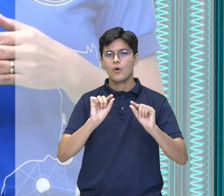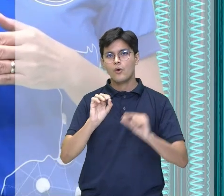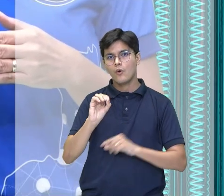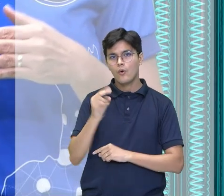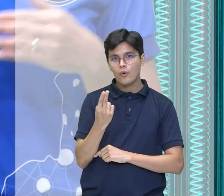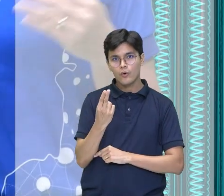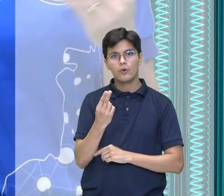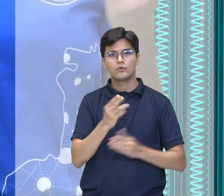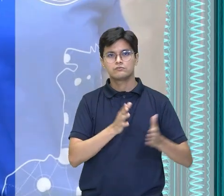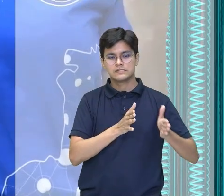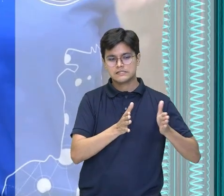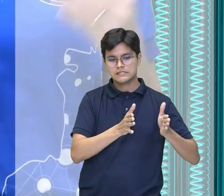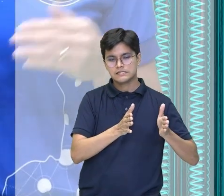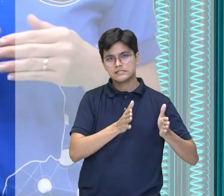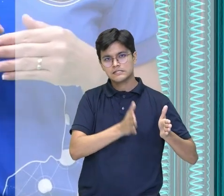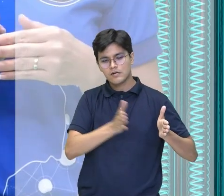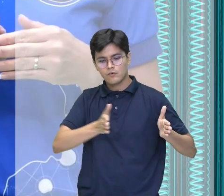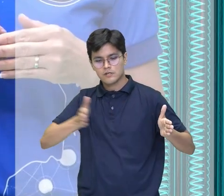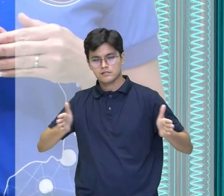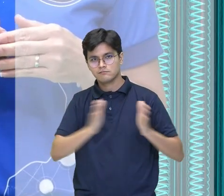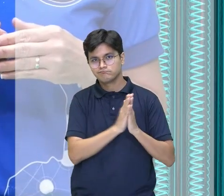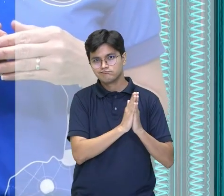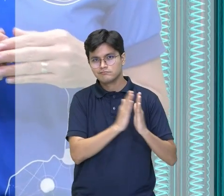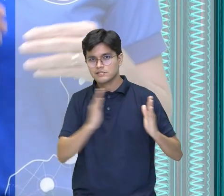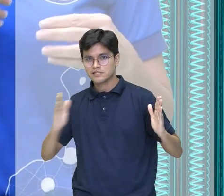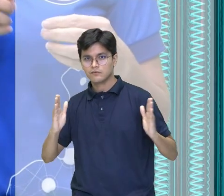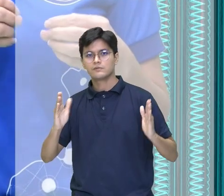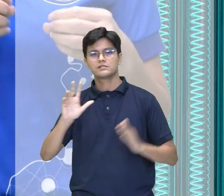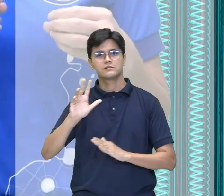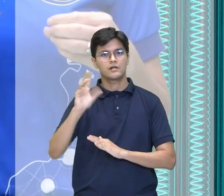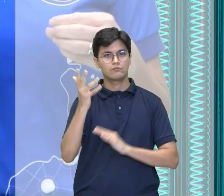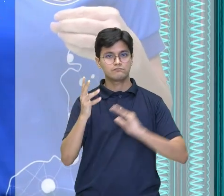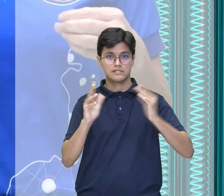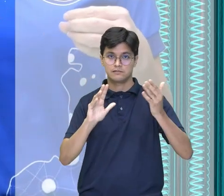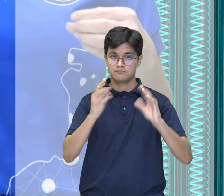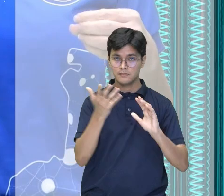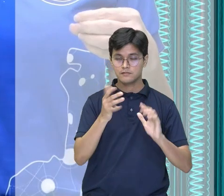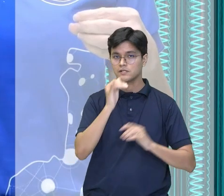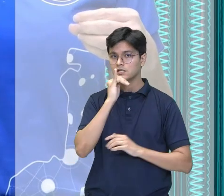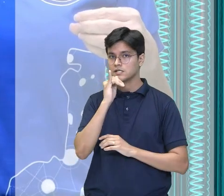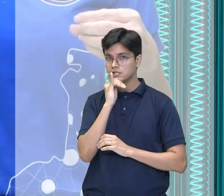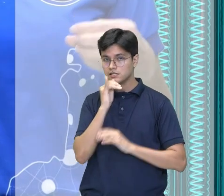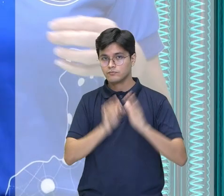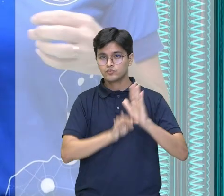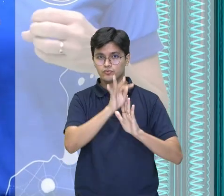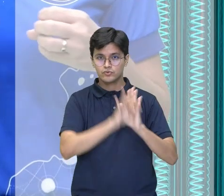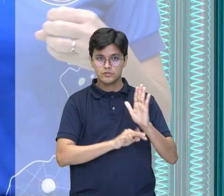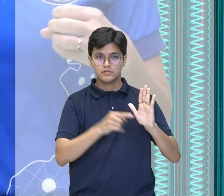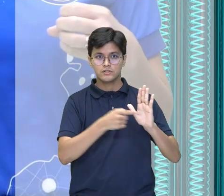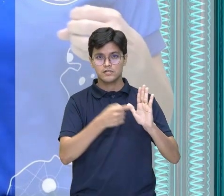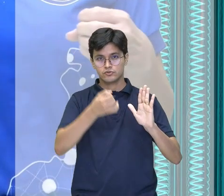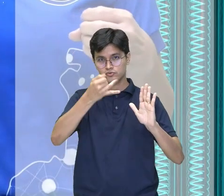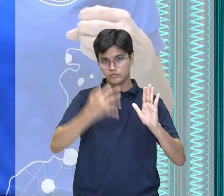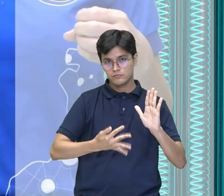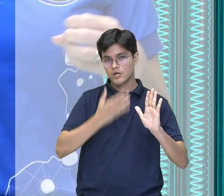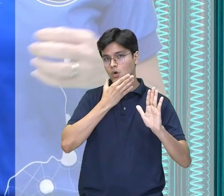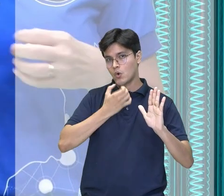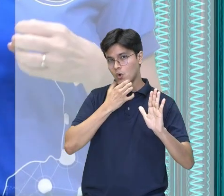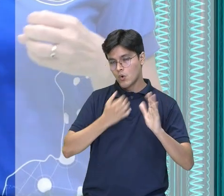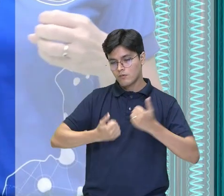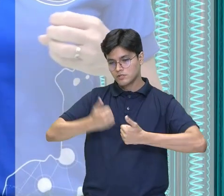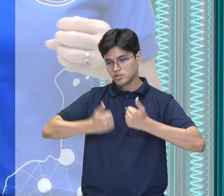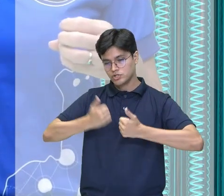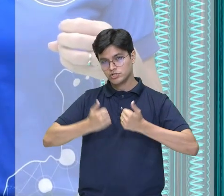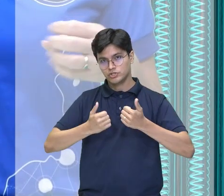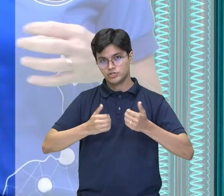de eventos, como no caso desse texto, não é? O homem estava dirigindo, né? O homem estava seguindo o